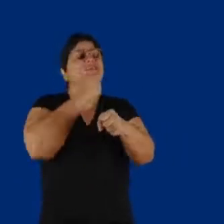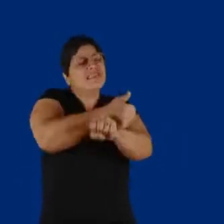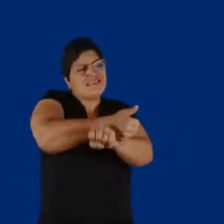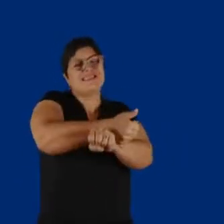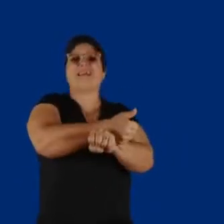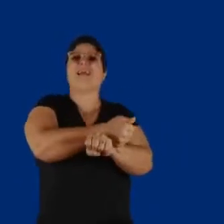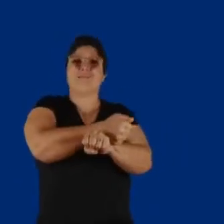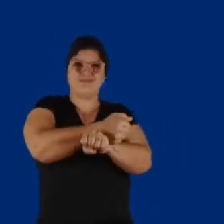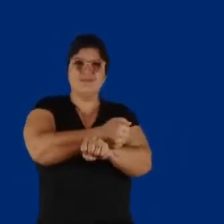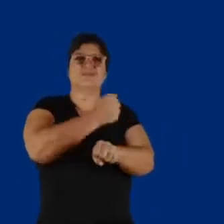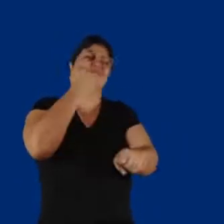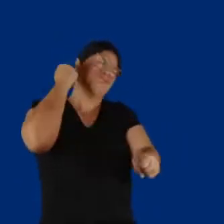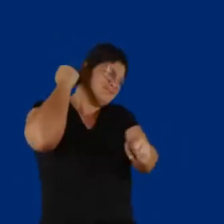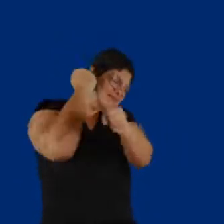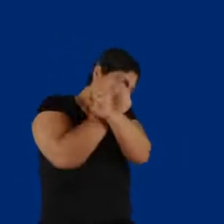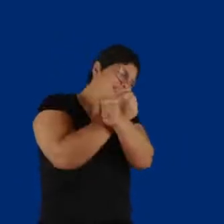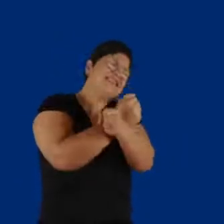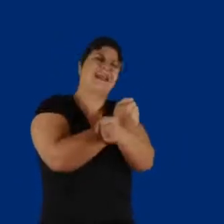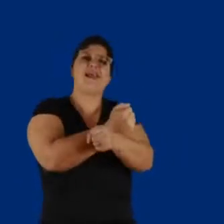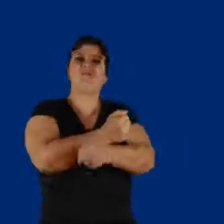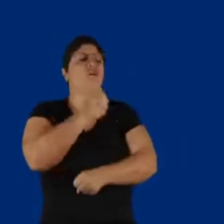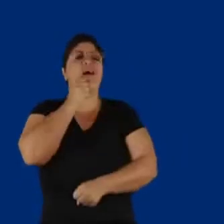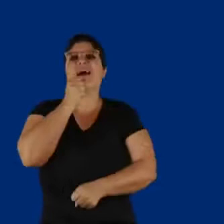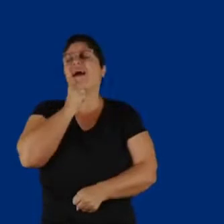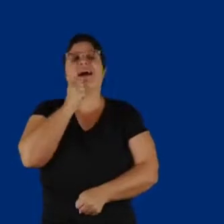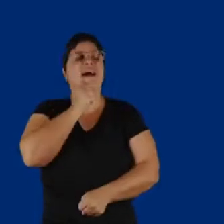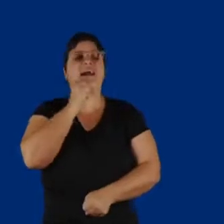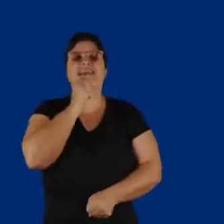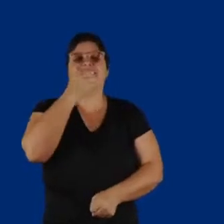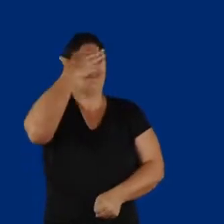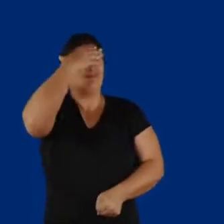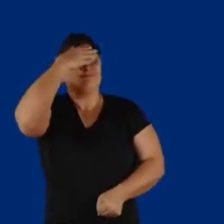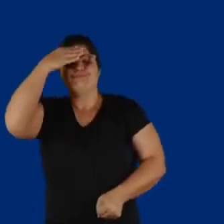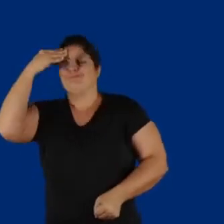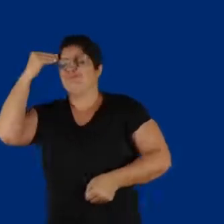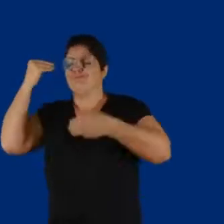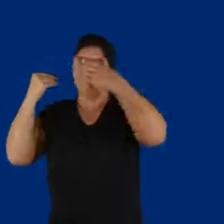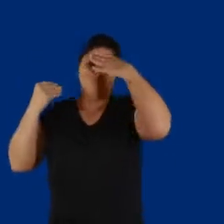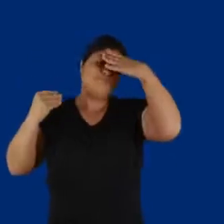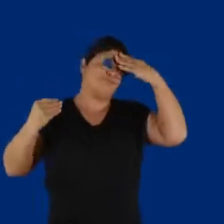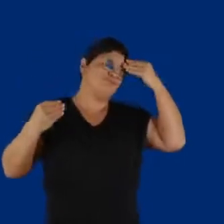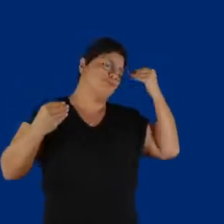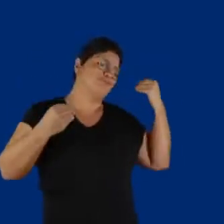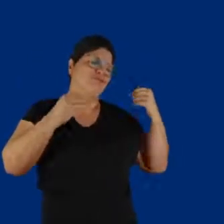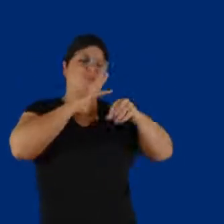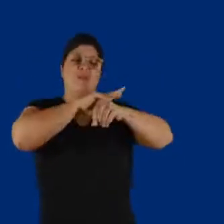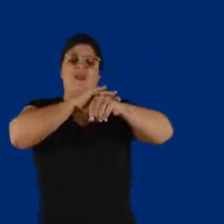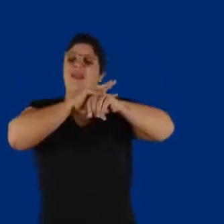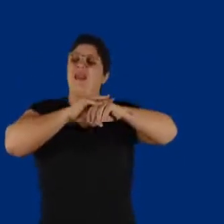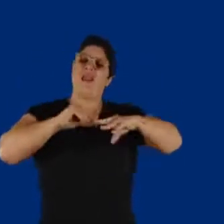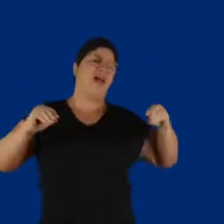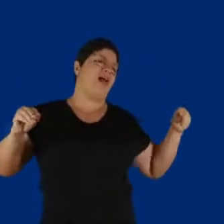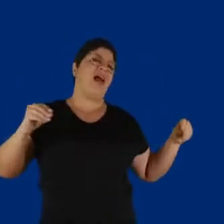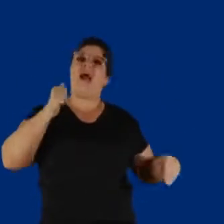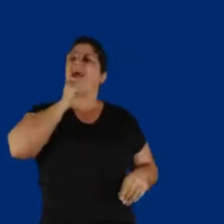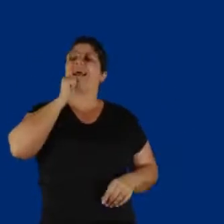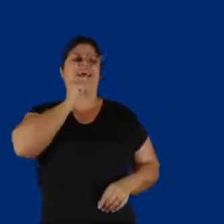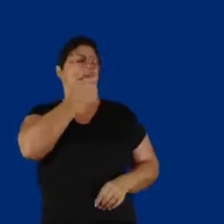gente ainda não conseguiu curar as nossas feridas coletivas, né? Our collective